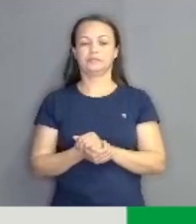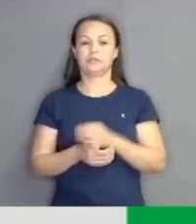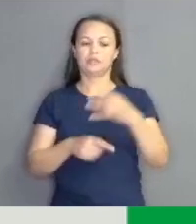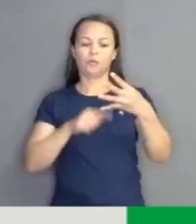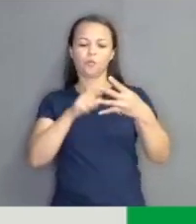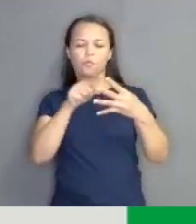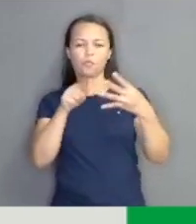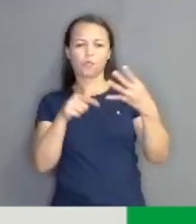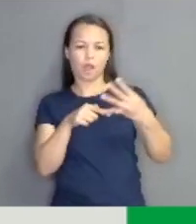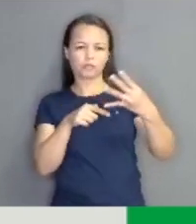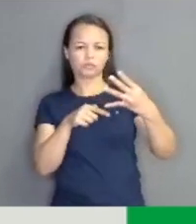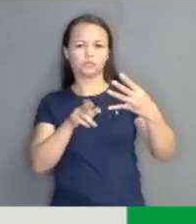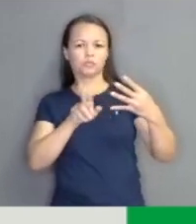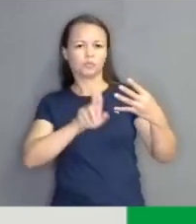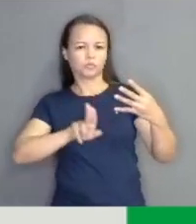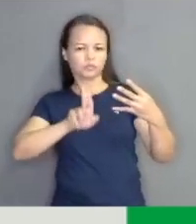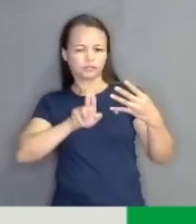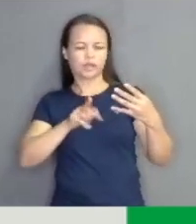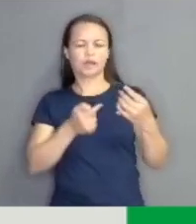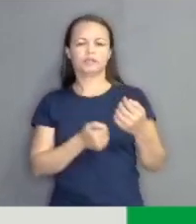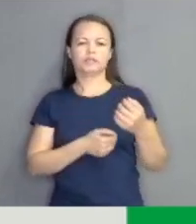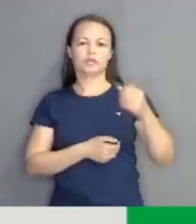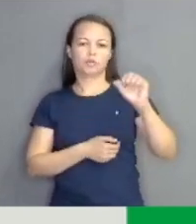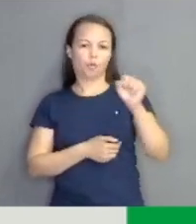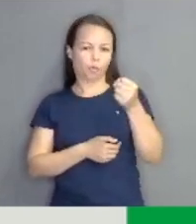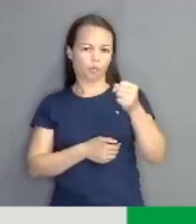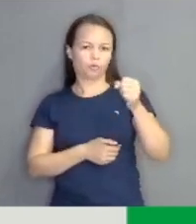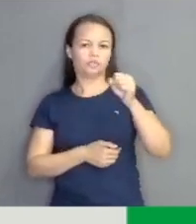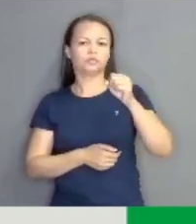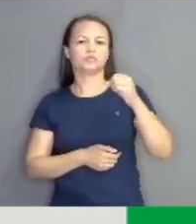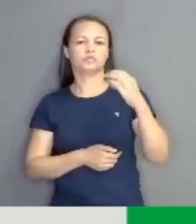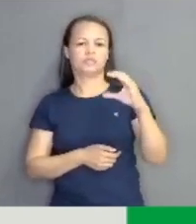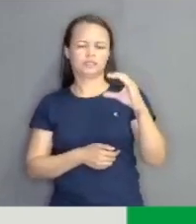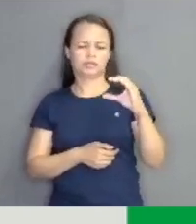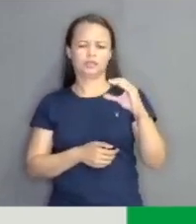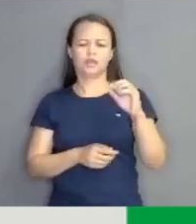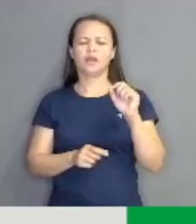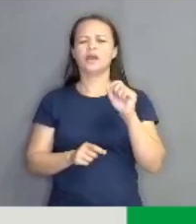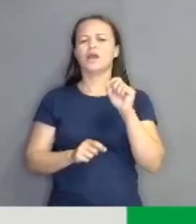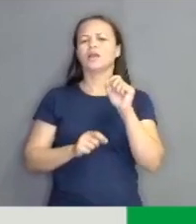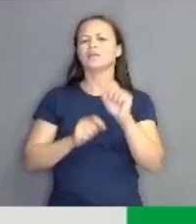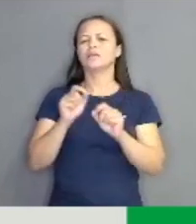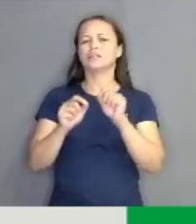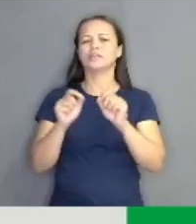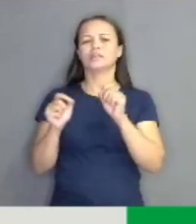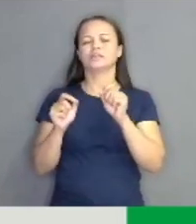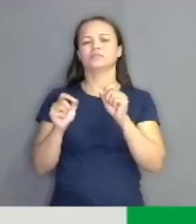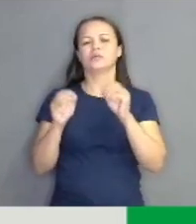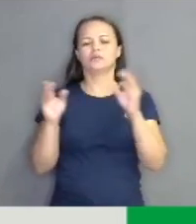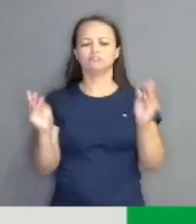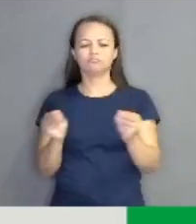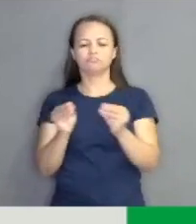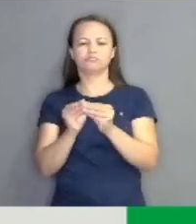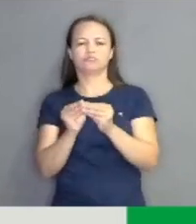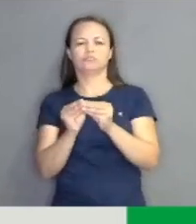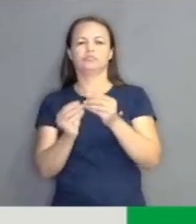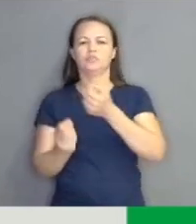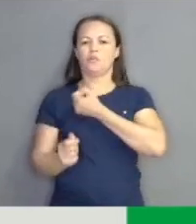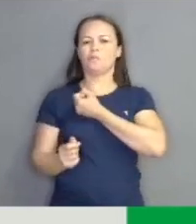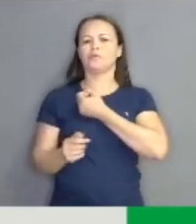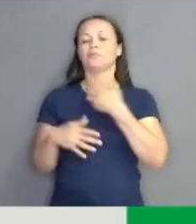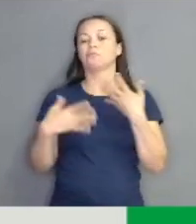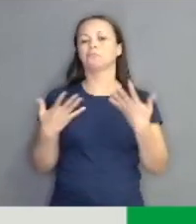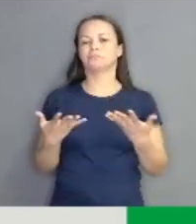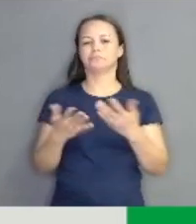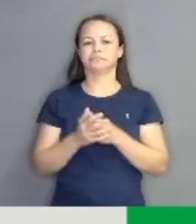4 unidades e 8 centenas. Que número iremos formar? Lembrando que vocês